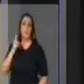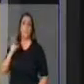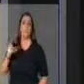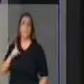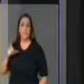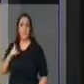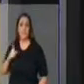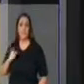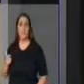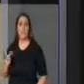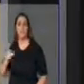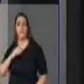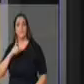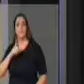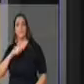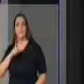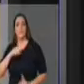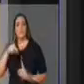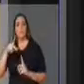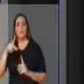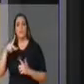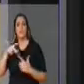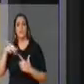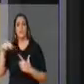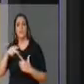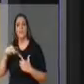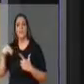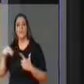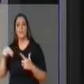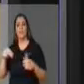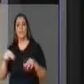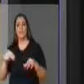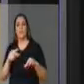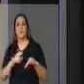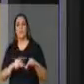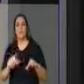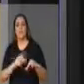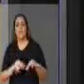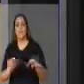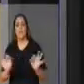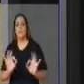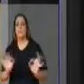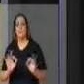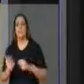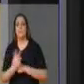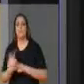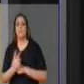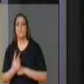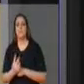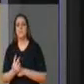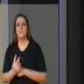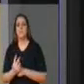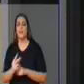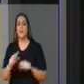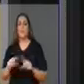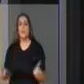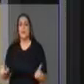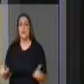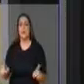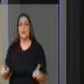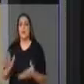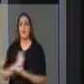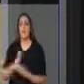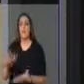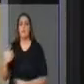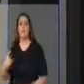filhos fazem sexo oral sem proteção, e os nossos filhos nem todos tomaram vacina de